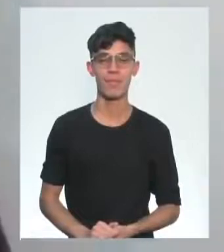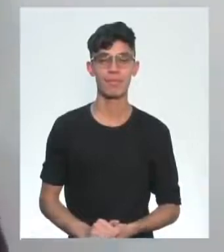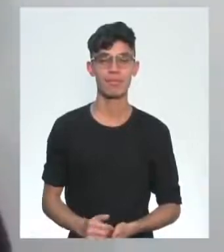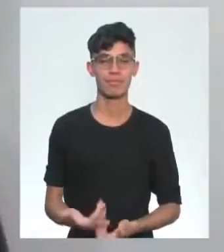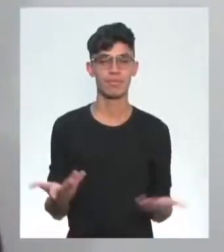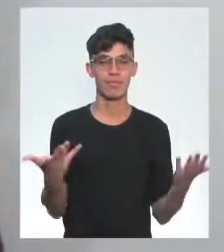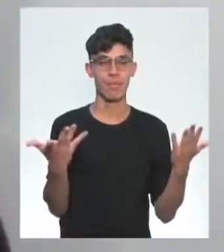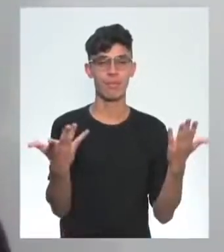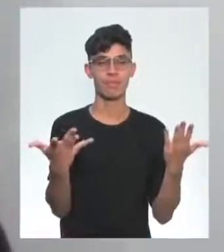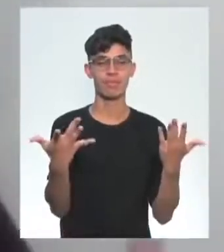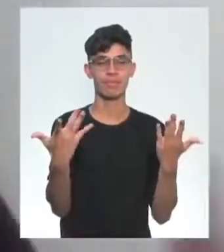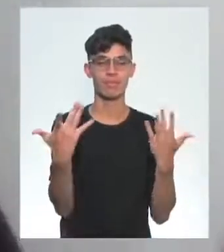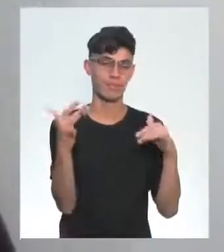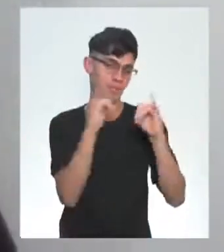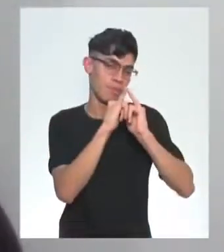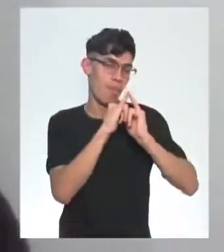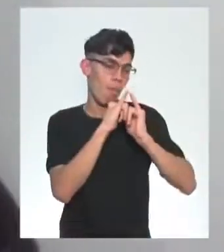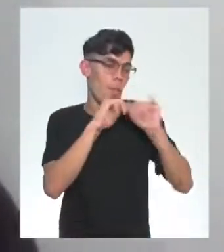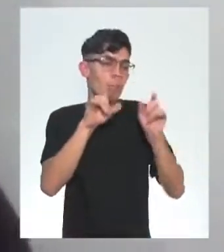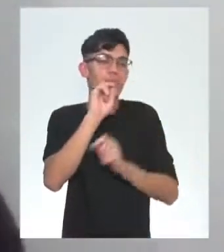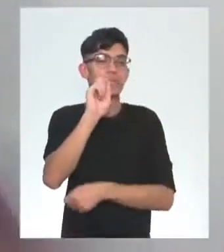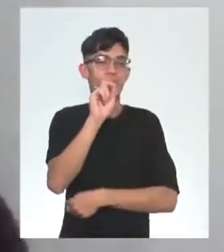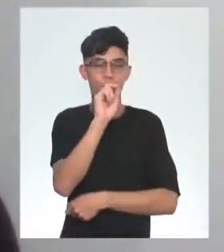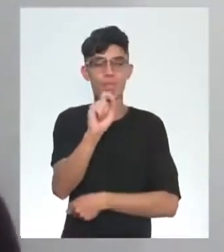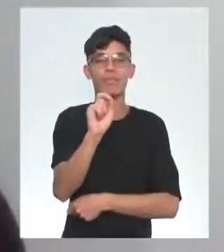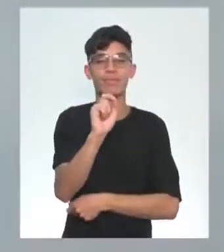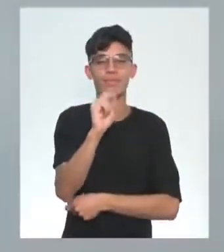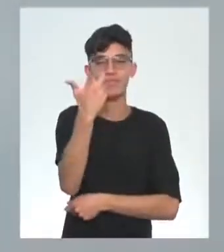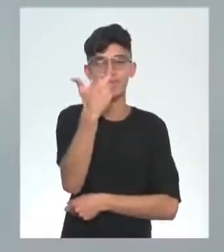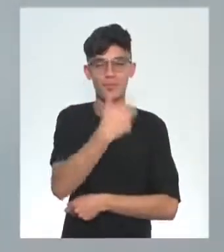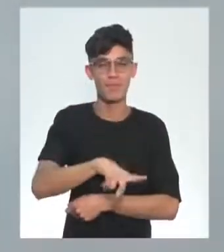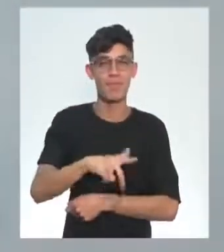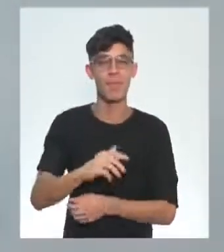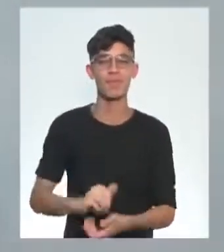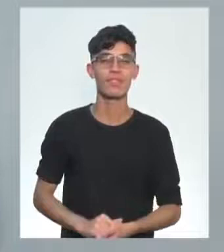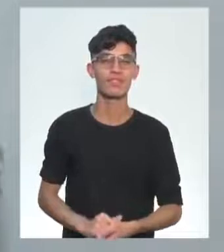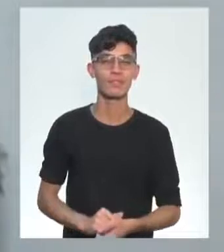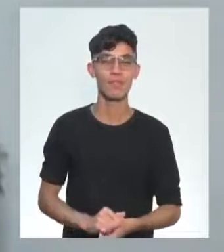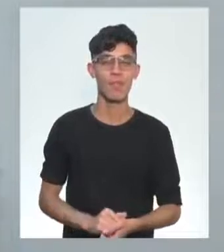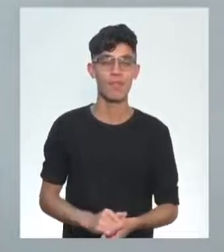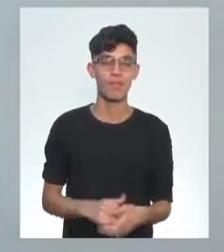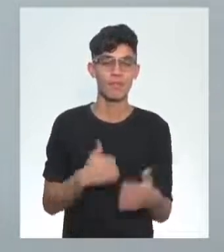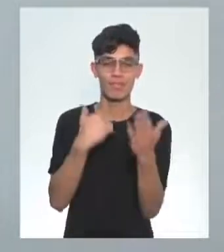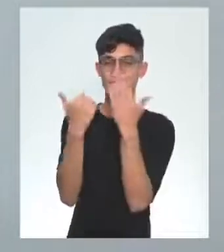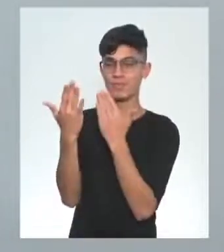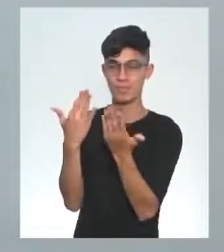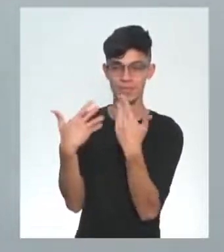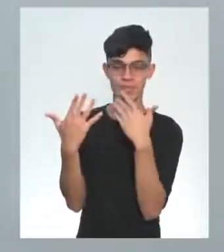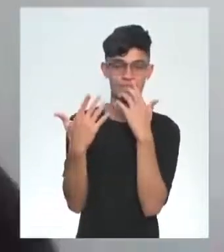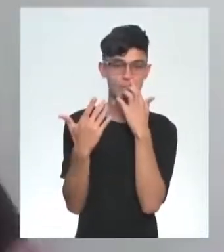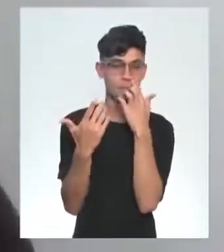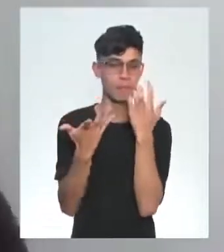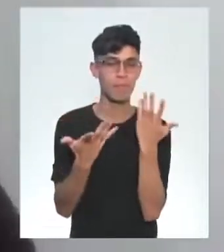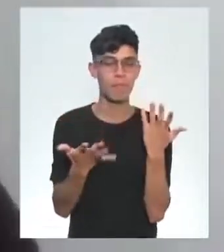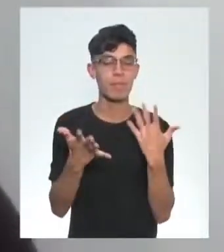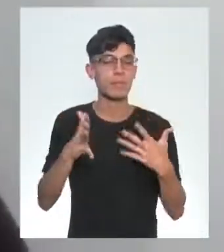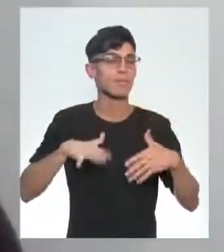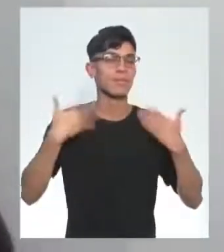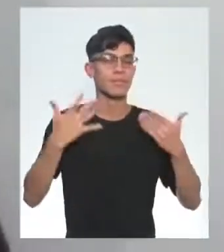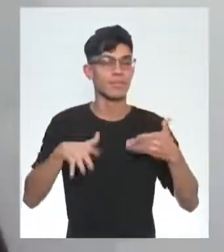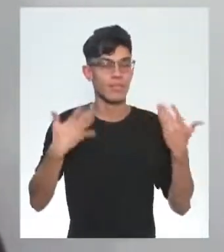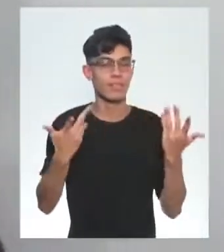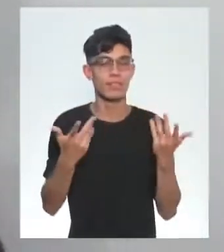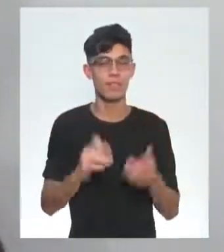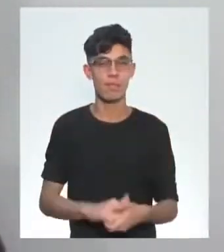Oi, e nós aqui falando de quê? Falando Eita! da Bahia, né? Voltamos, a gente estava aqui no meio do palco. Animado, então, volta